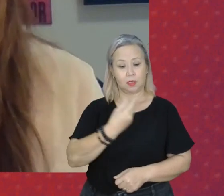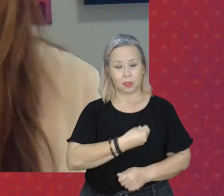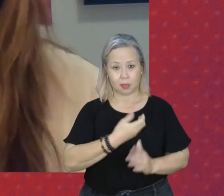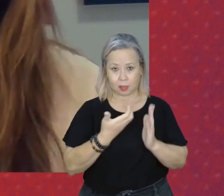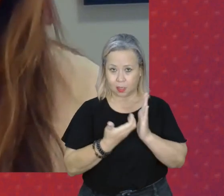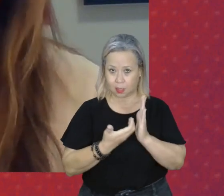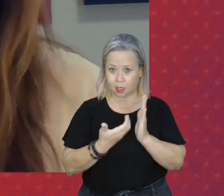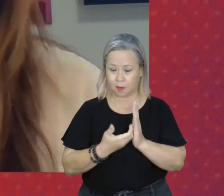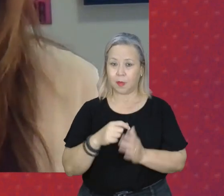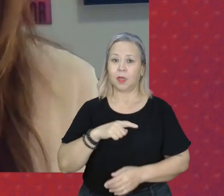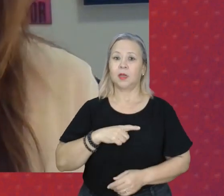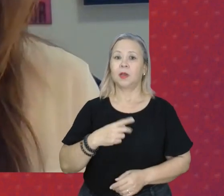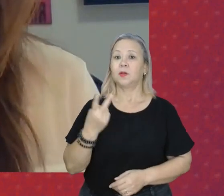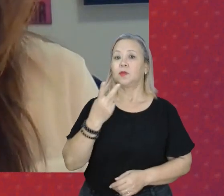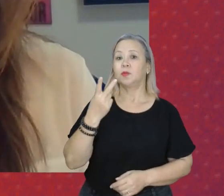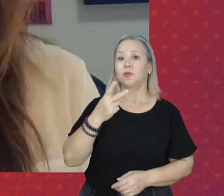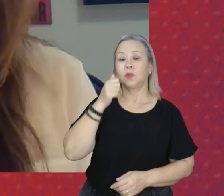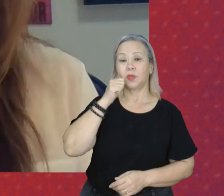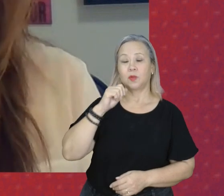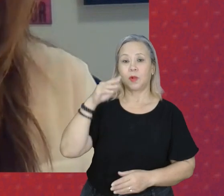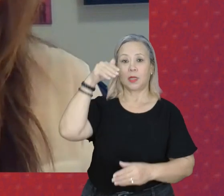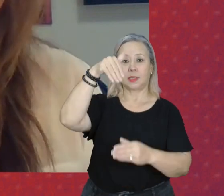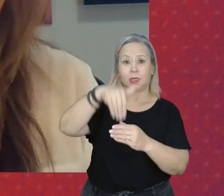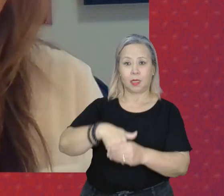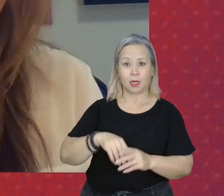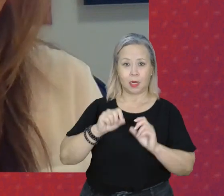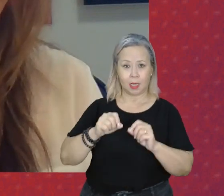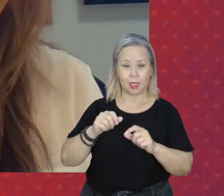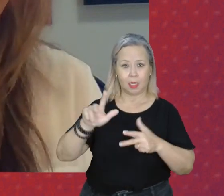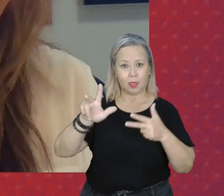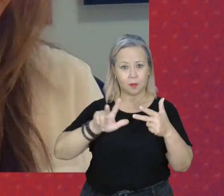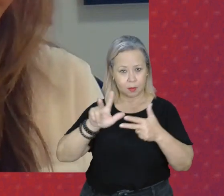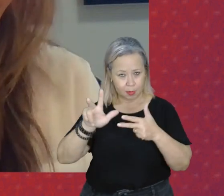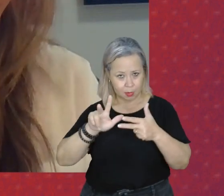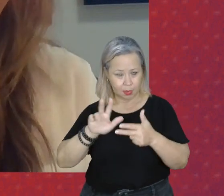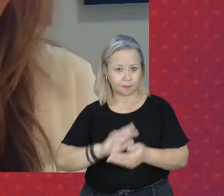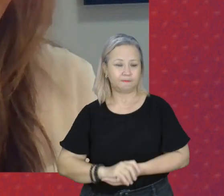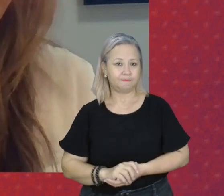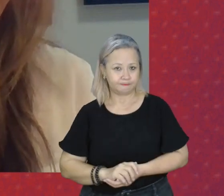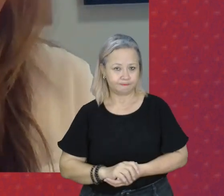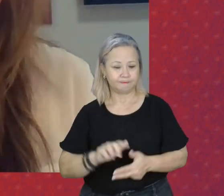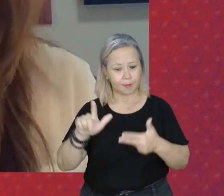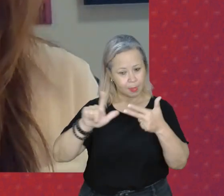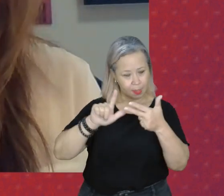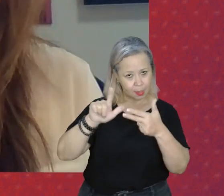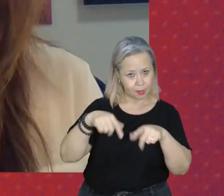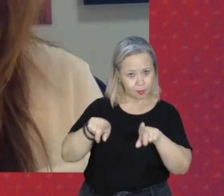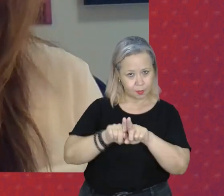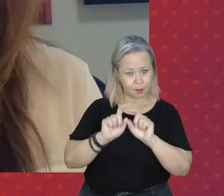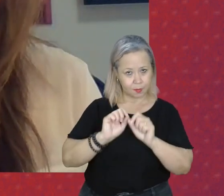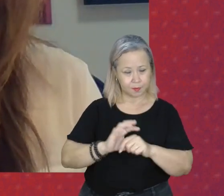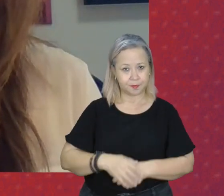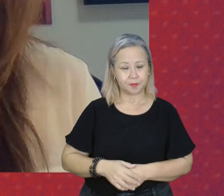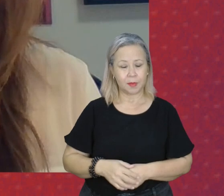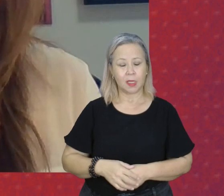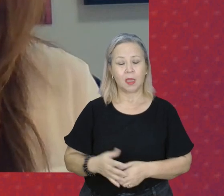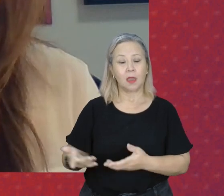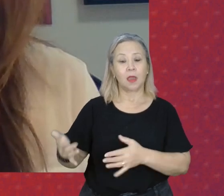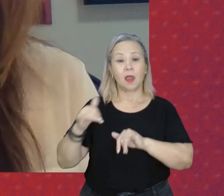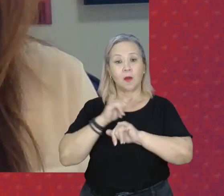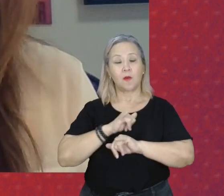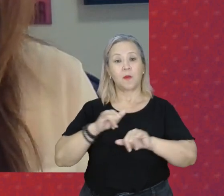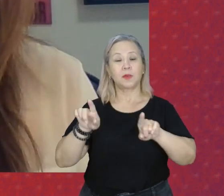também tivemos 2 mulheres trans eleitas para as Assembleias Legislativas. Vou trazer também aqui alguns dados sobre as